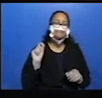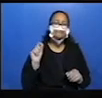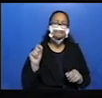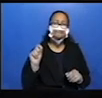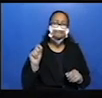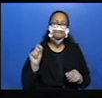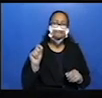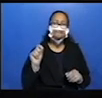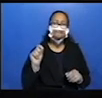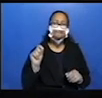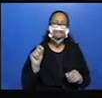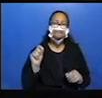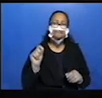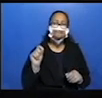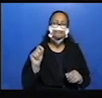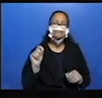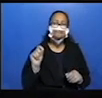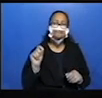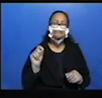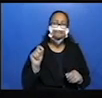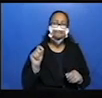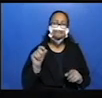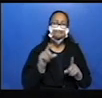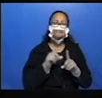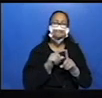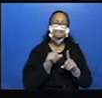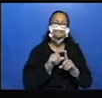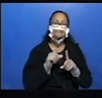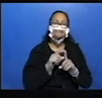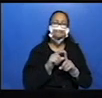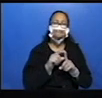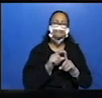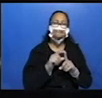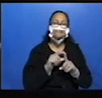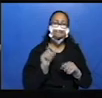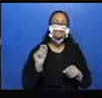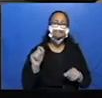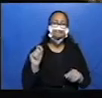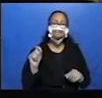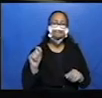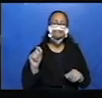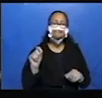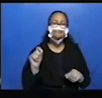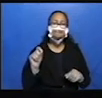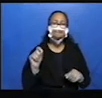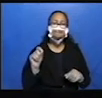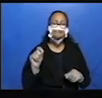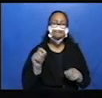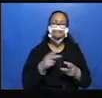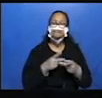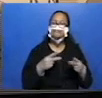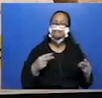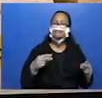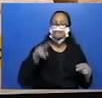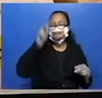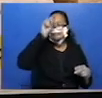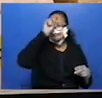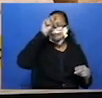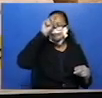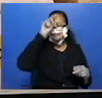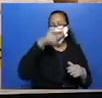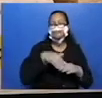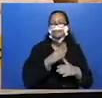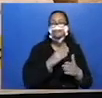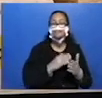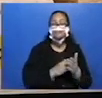Elas são o quê? O que elas têm em comum? Além delas estarem falando sobre coisas do Egito. Todas elas